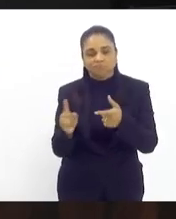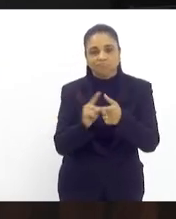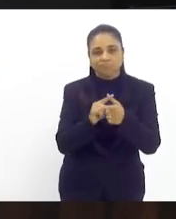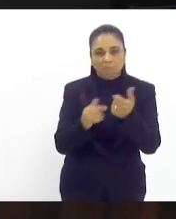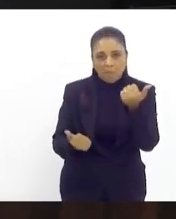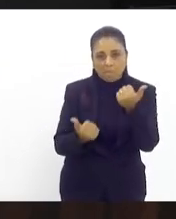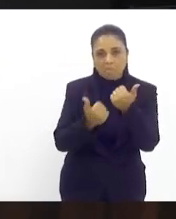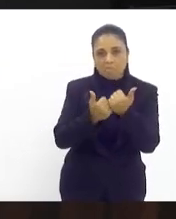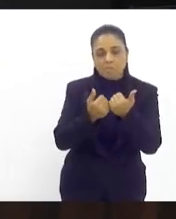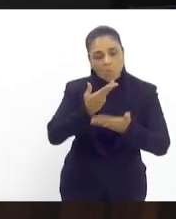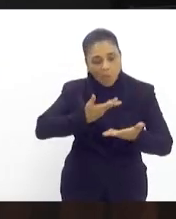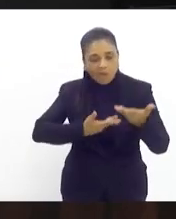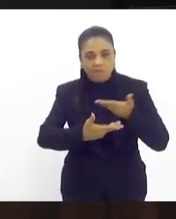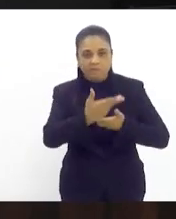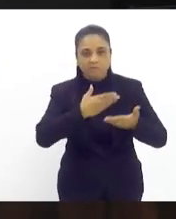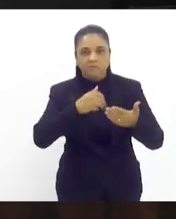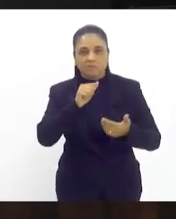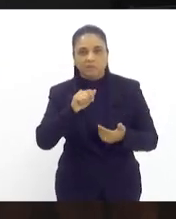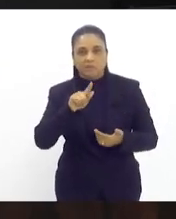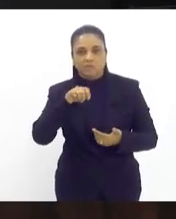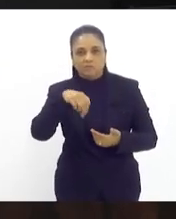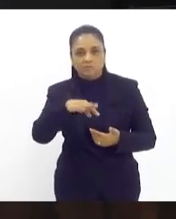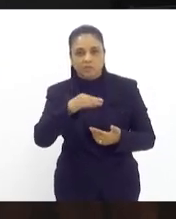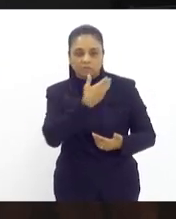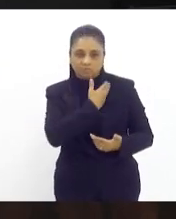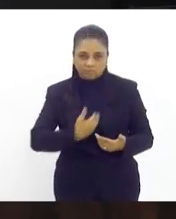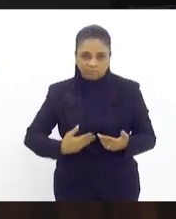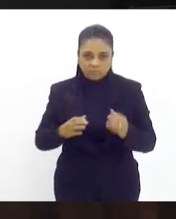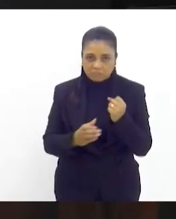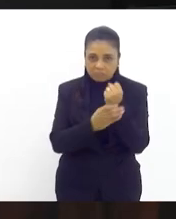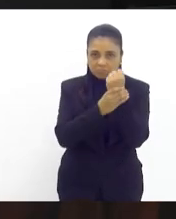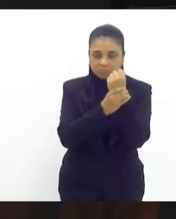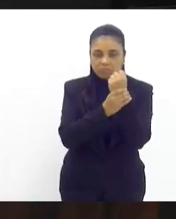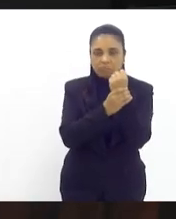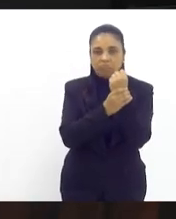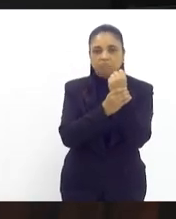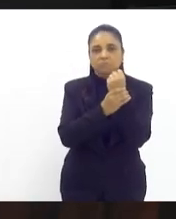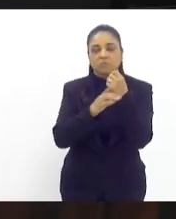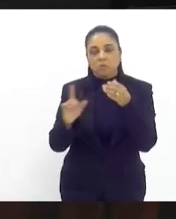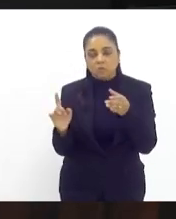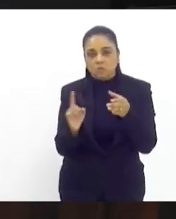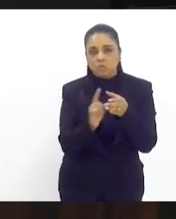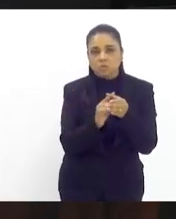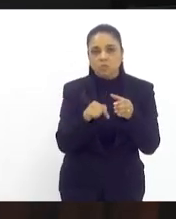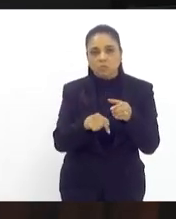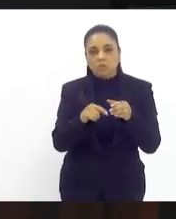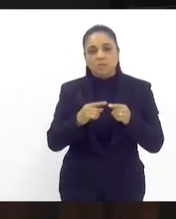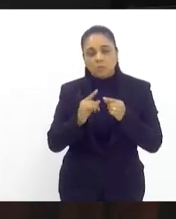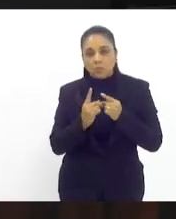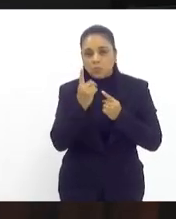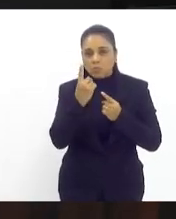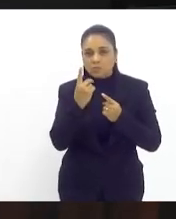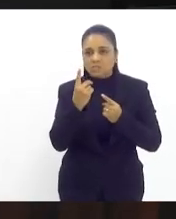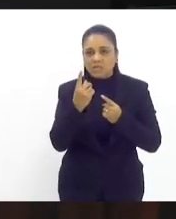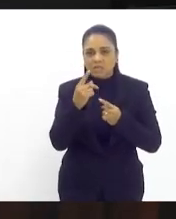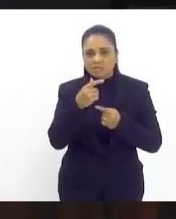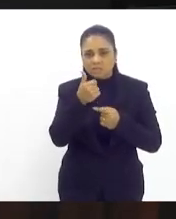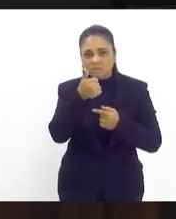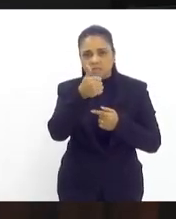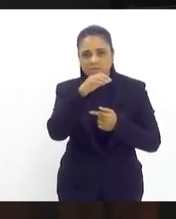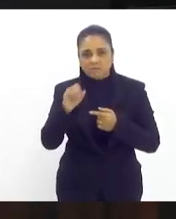revezamento entre agentes de Segurança Pública lotadas em unidades com mais de 100 Km de residência